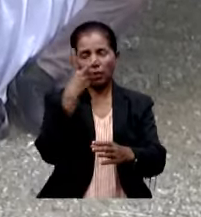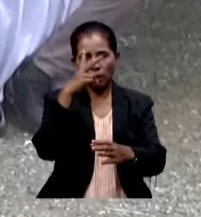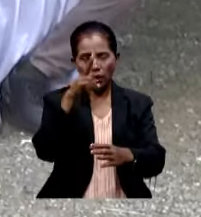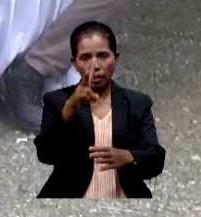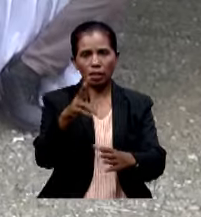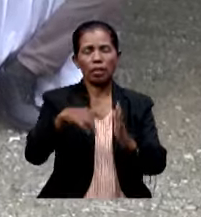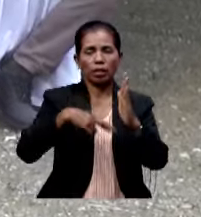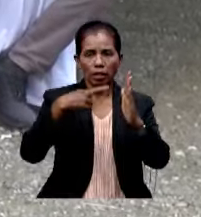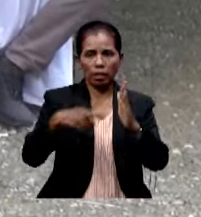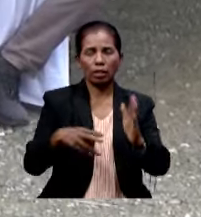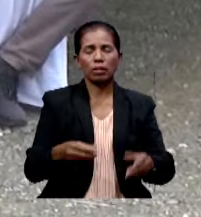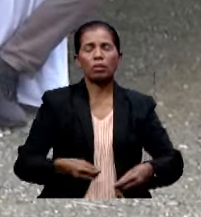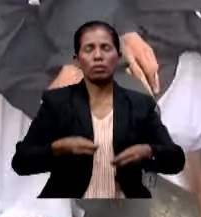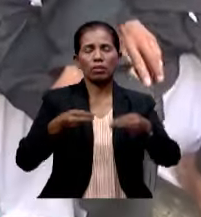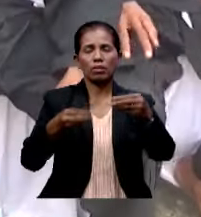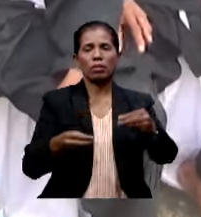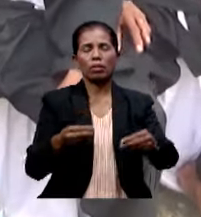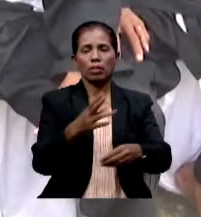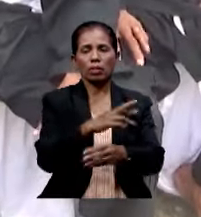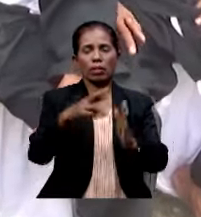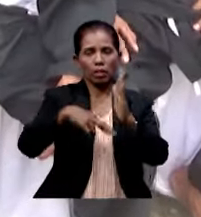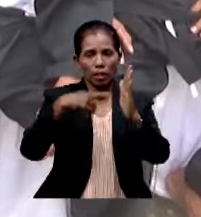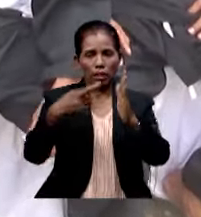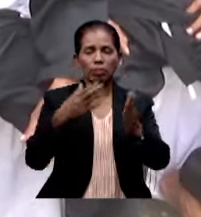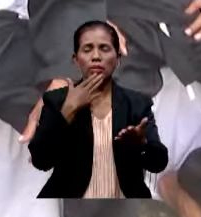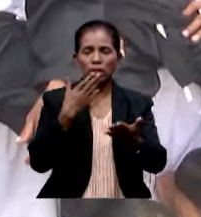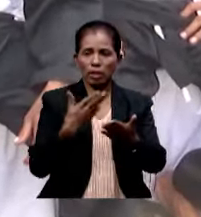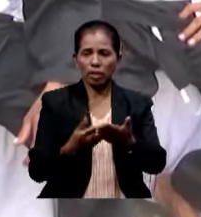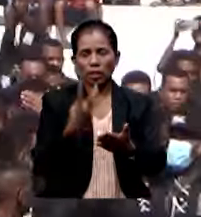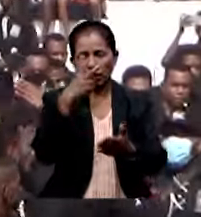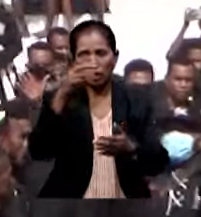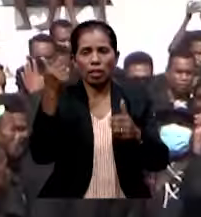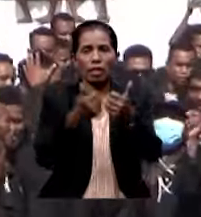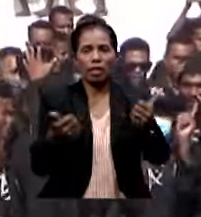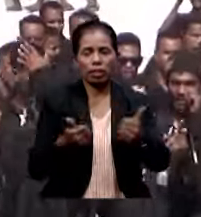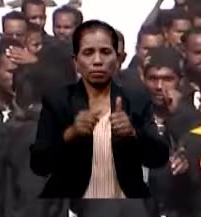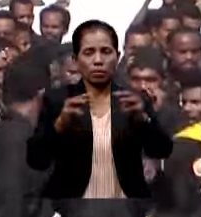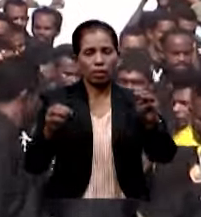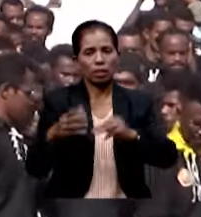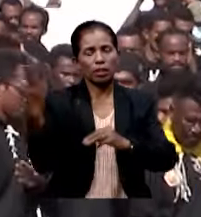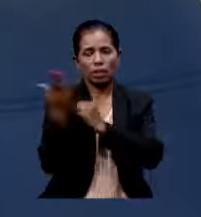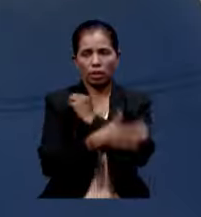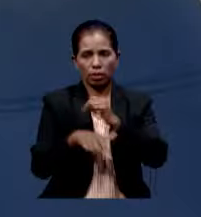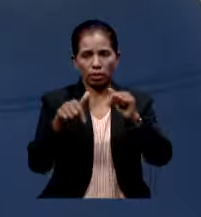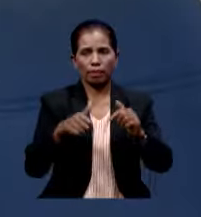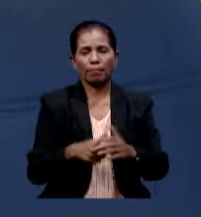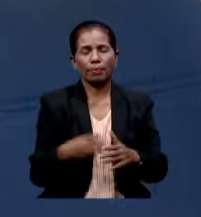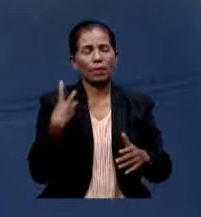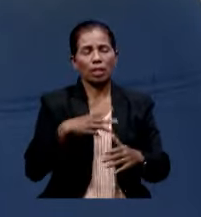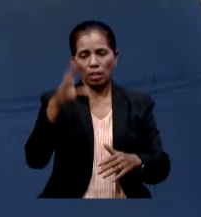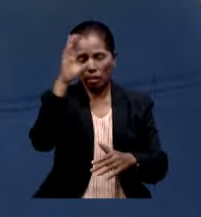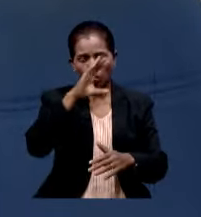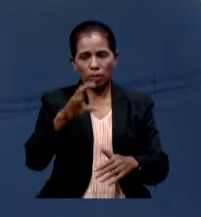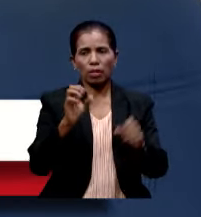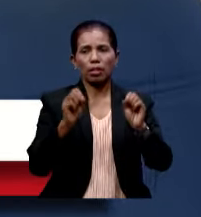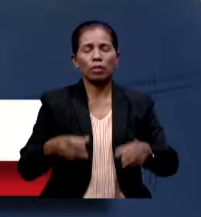no controlo nebe rigoroso no nebe le regula atividade arte marcial sira ihrelaran. Atu todo cenário nebe ita tem que buka para